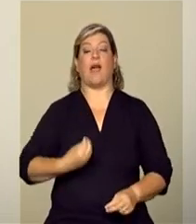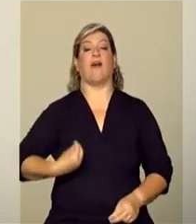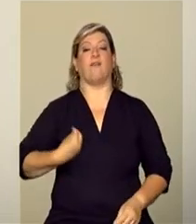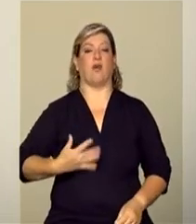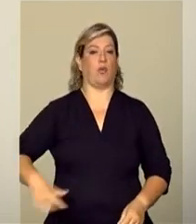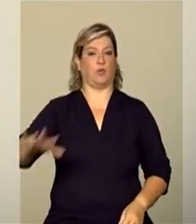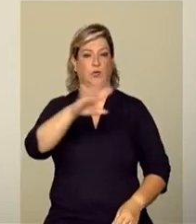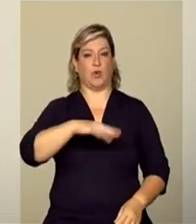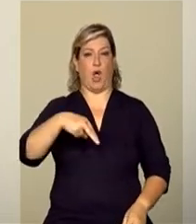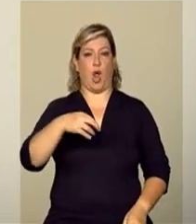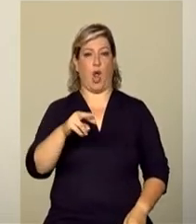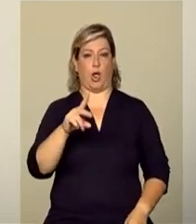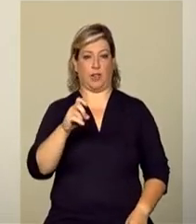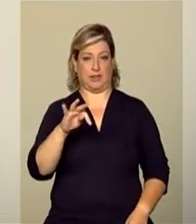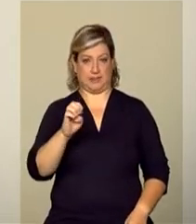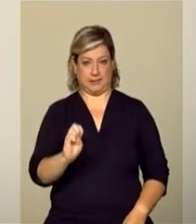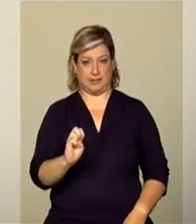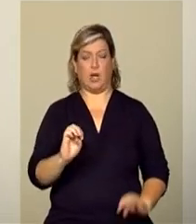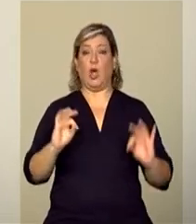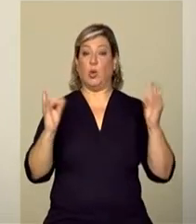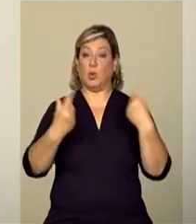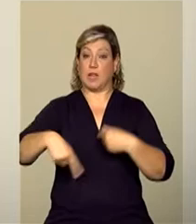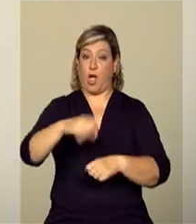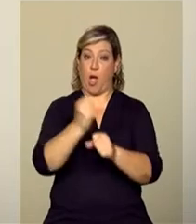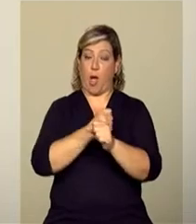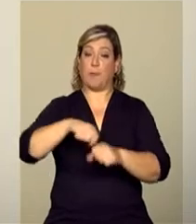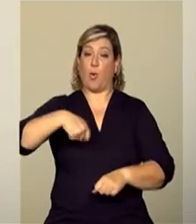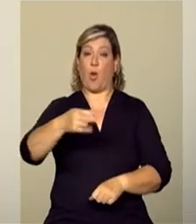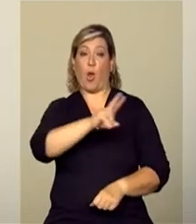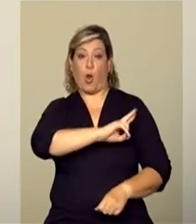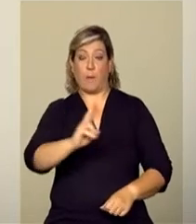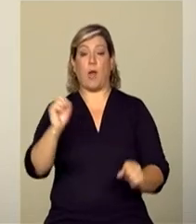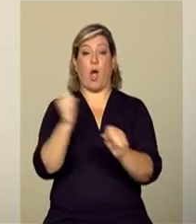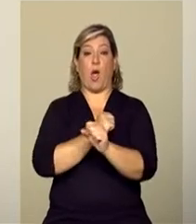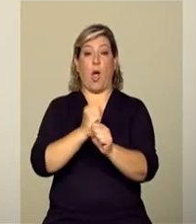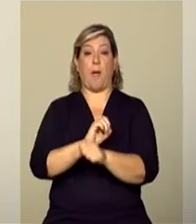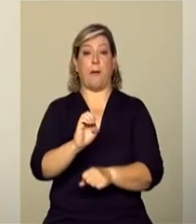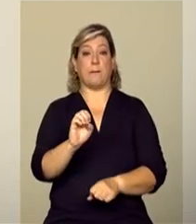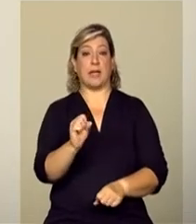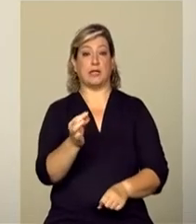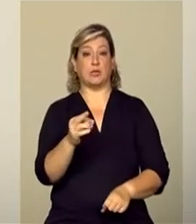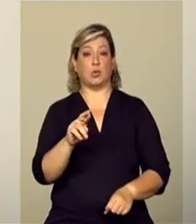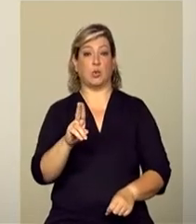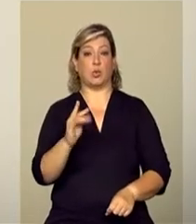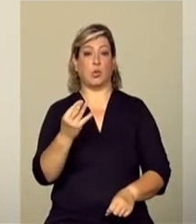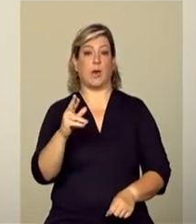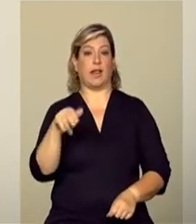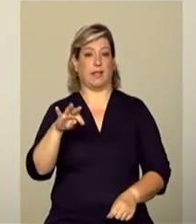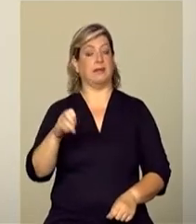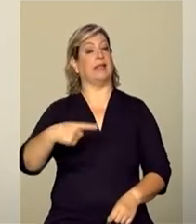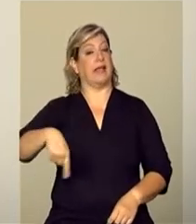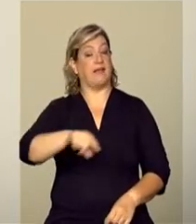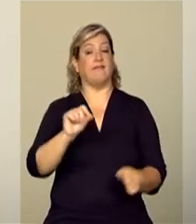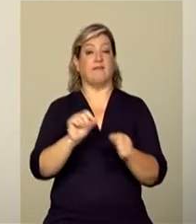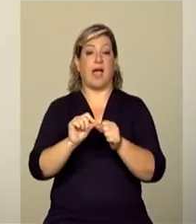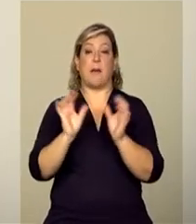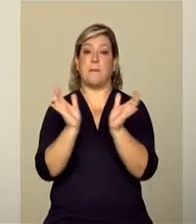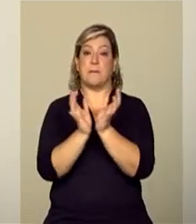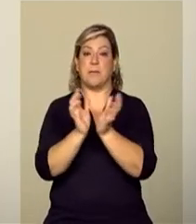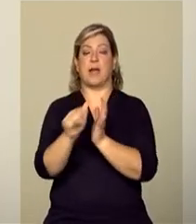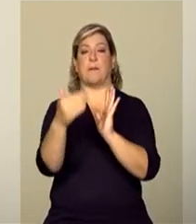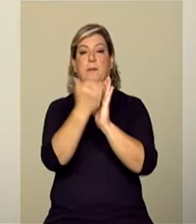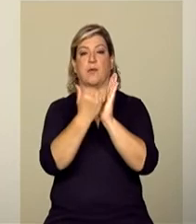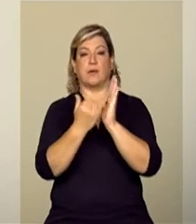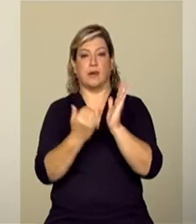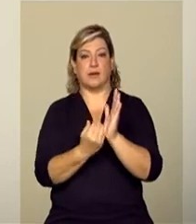todas essas obras nós chamamos Luciano de obras estruturantes e elas fazem parte do programa